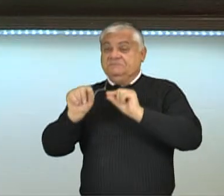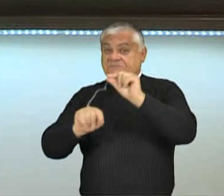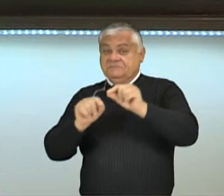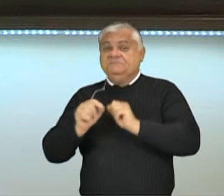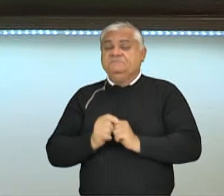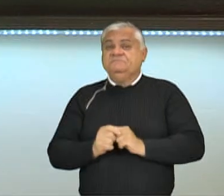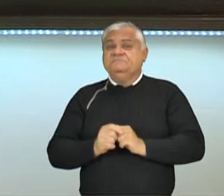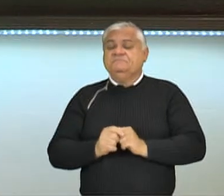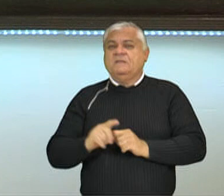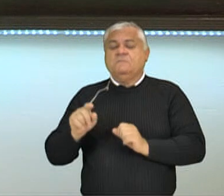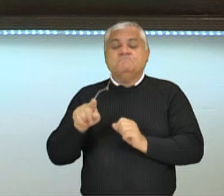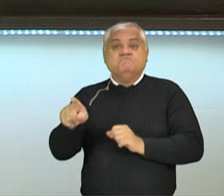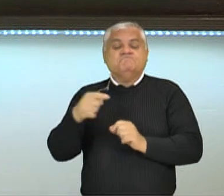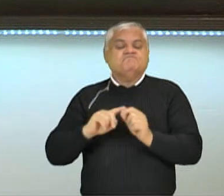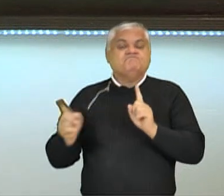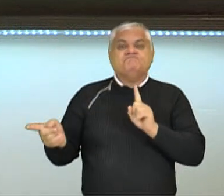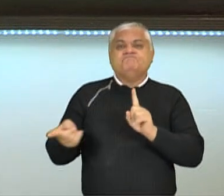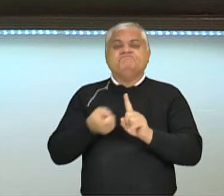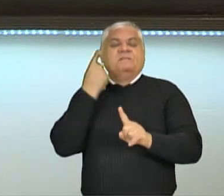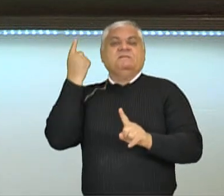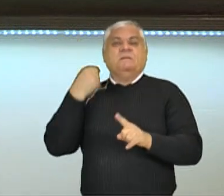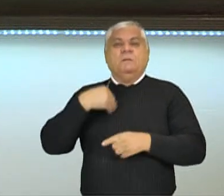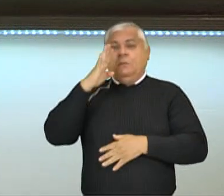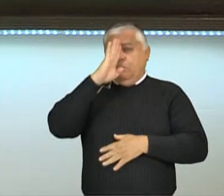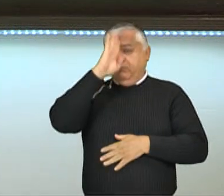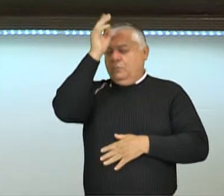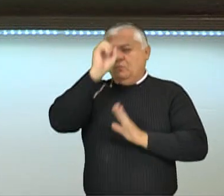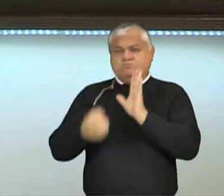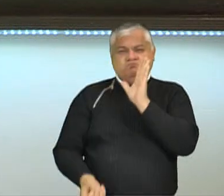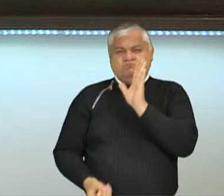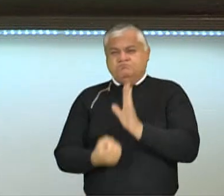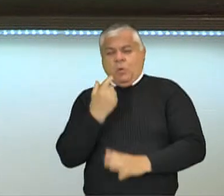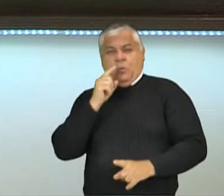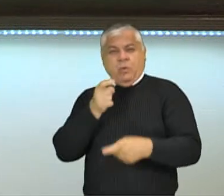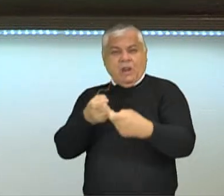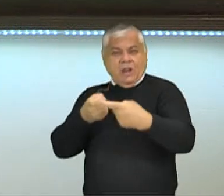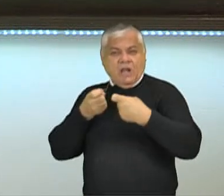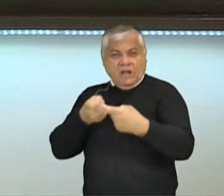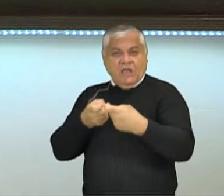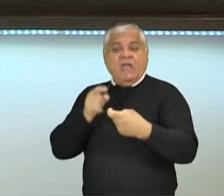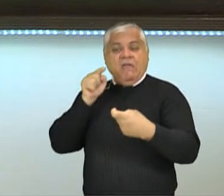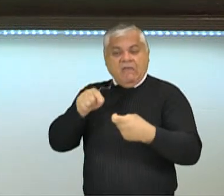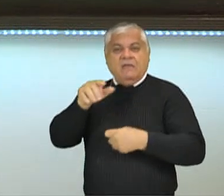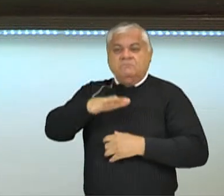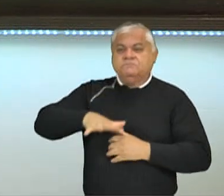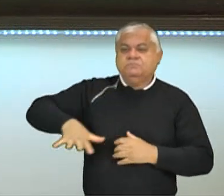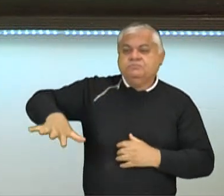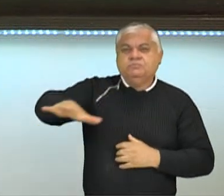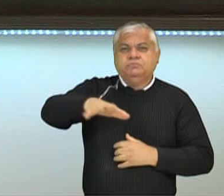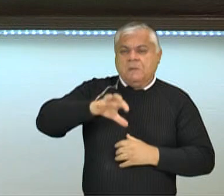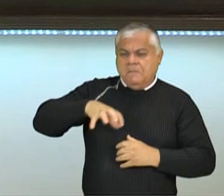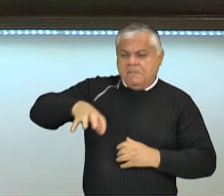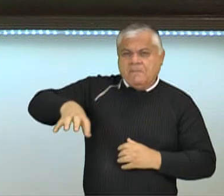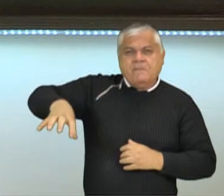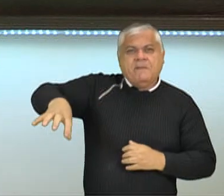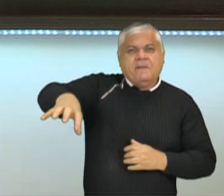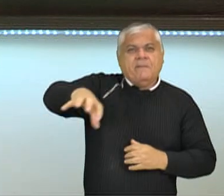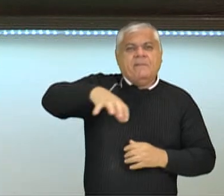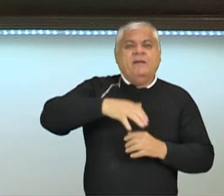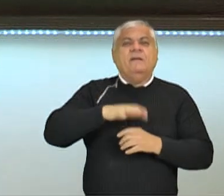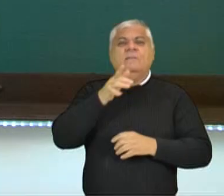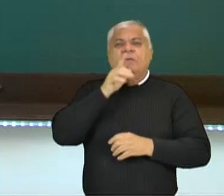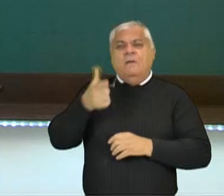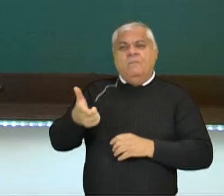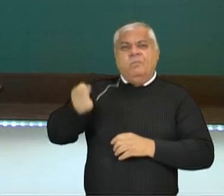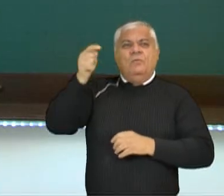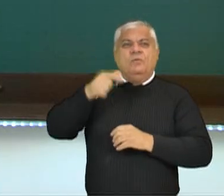um dos estopins para o início da Primeira Guerra Mundial aconteceu nessa região, aí com o assassinato do